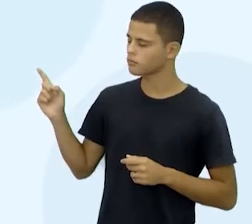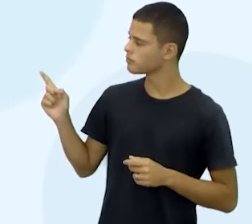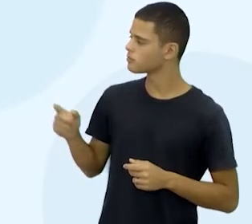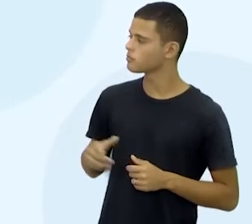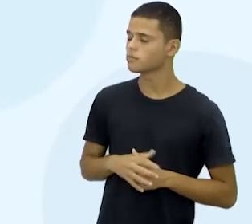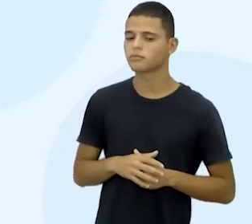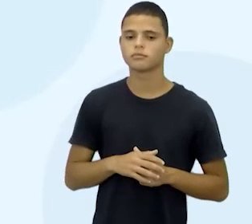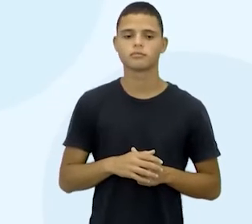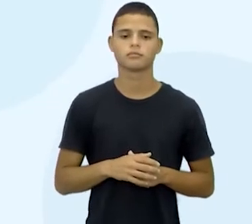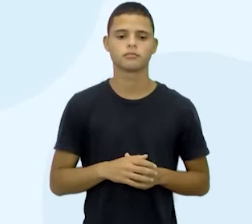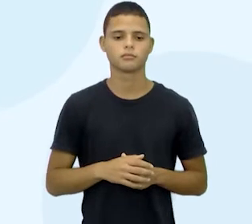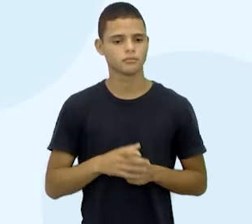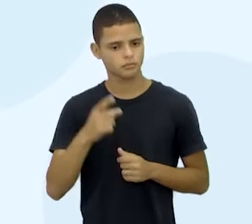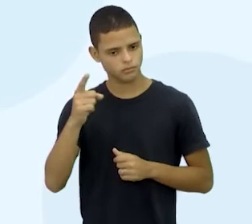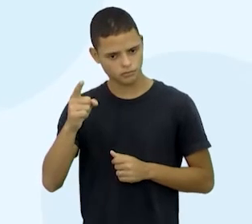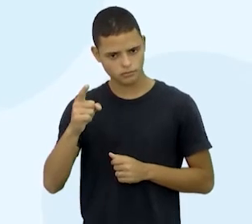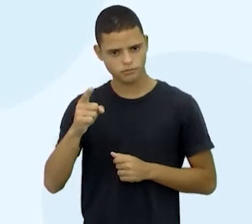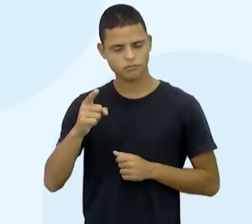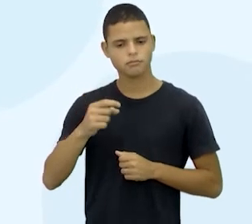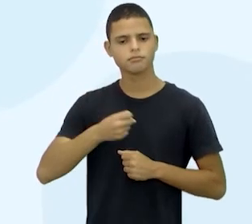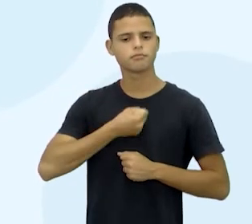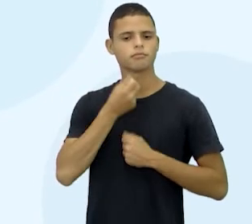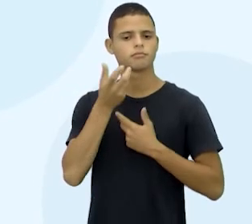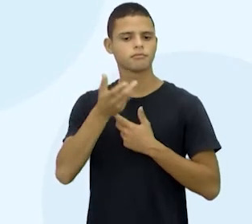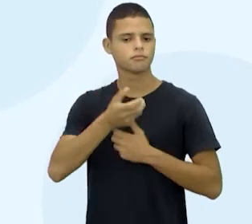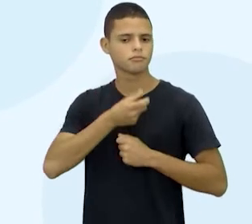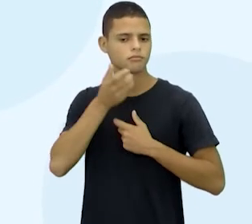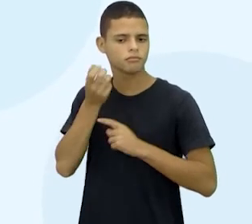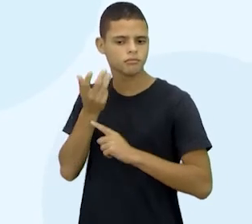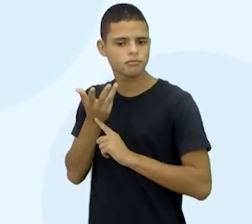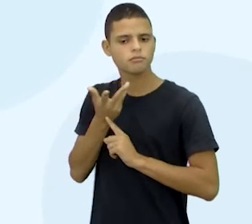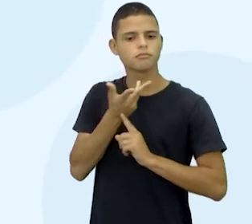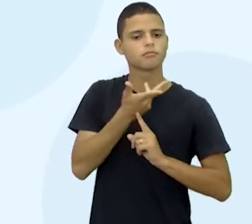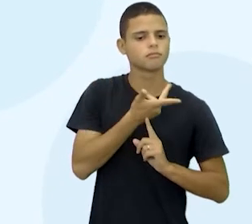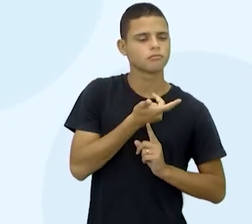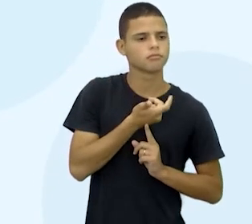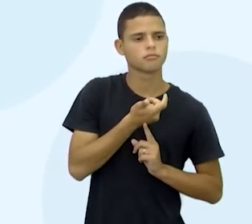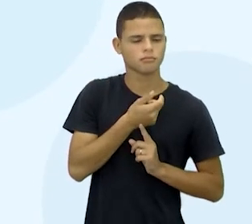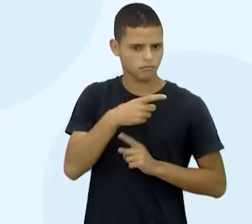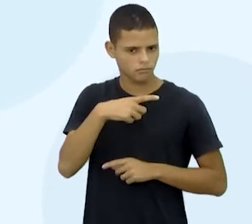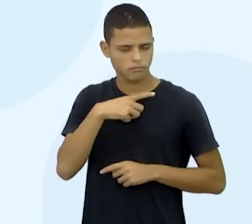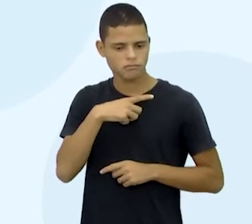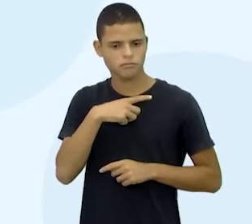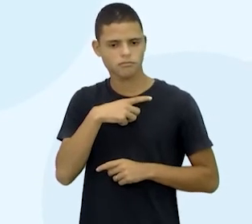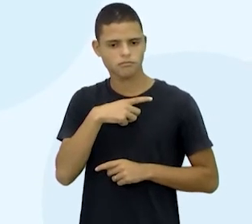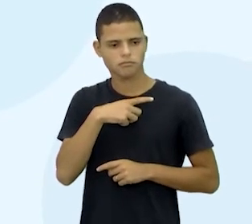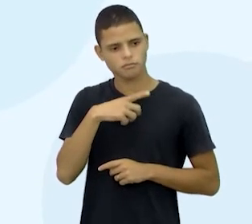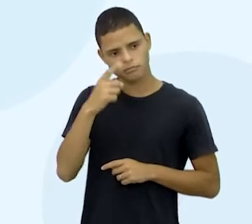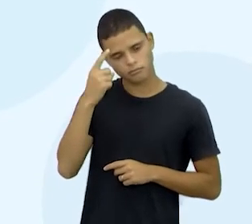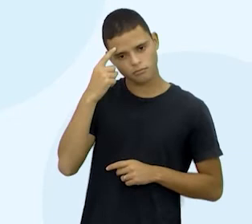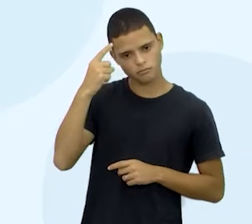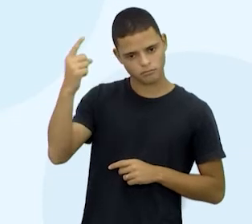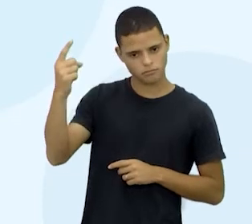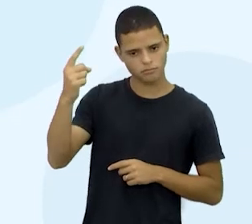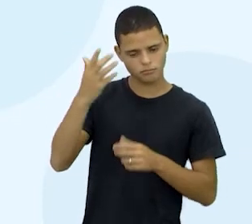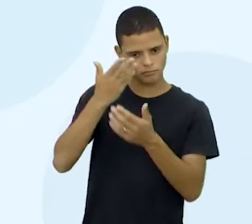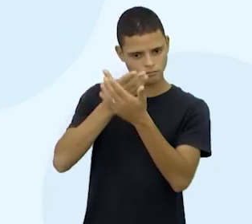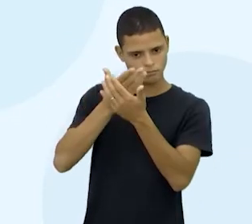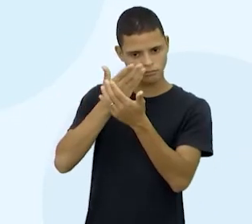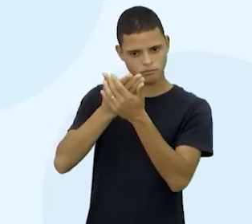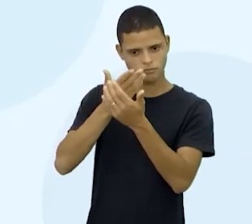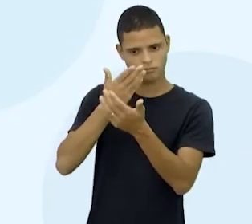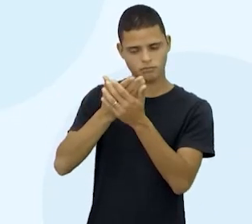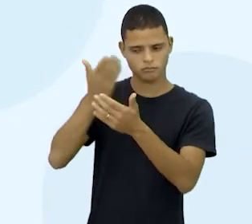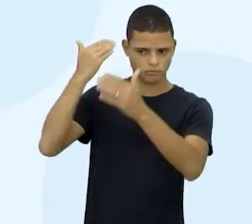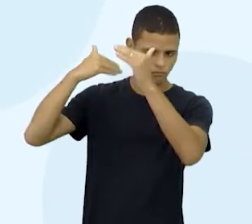pergunta norteadora é: você se expressa artisticamente de alguma forma? Lembra de todas aquelas linguagens que a gente viu no início